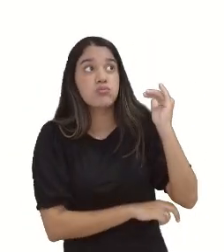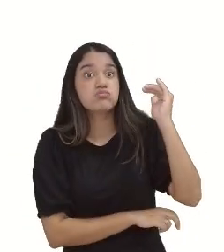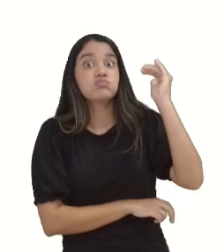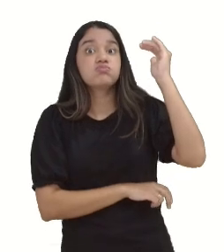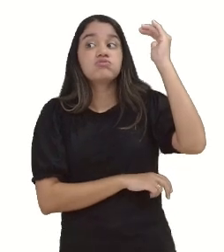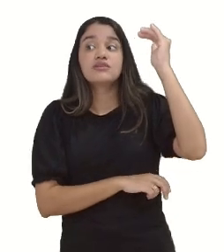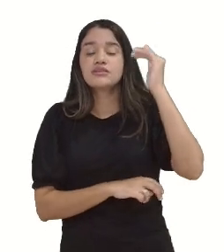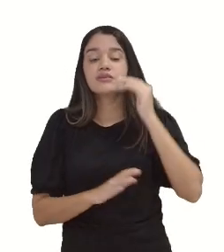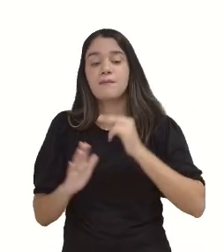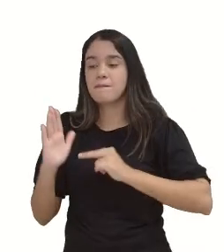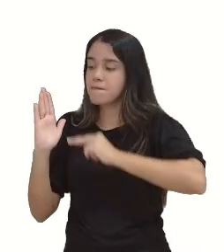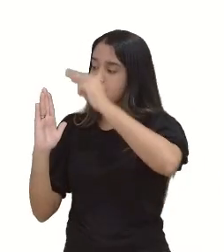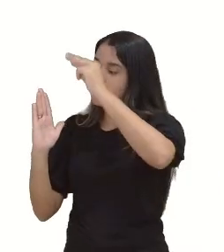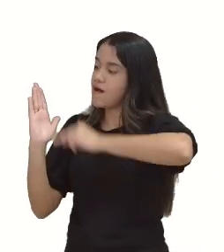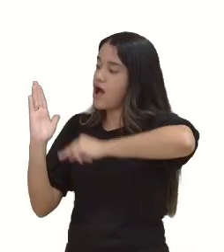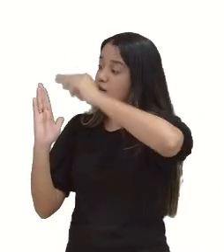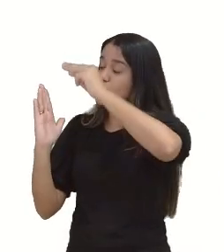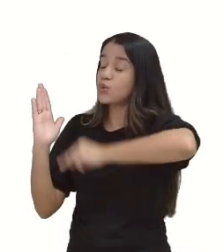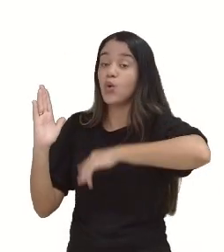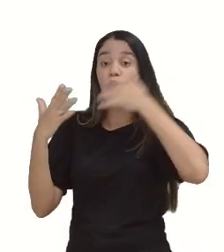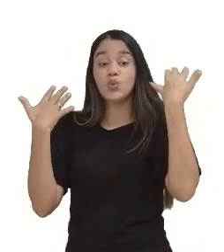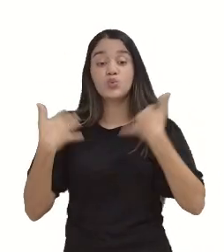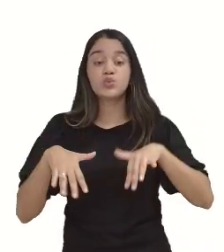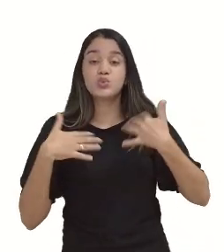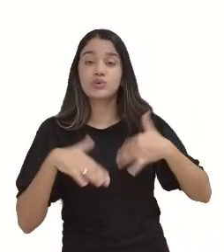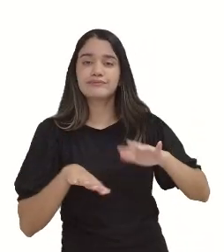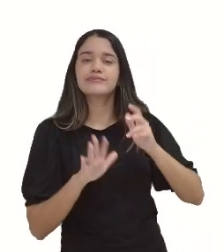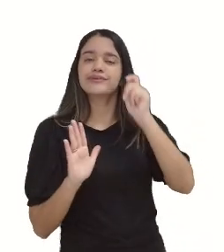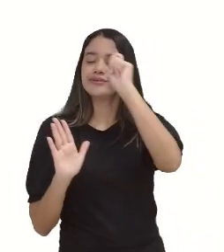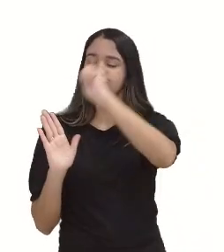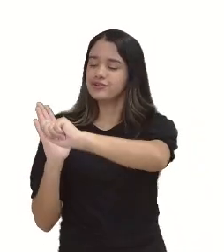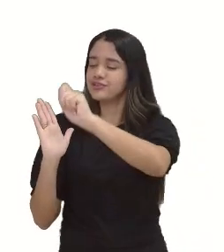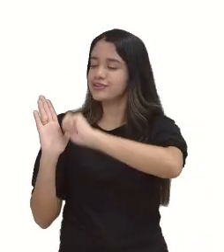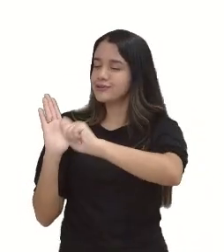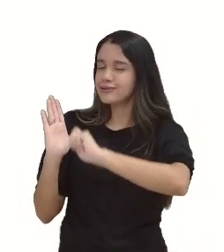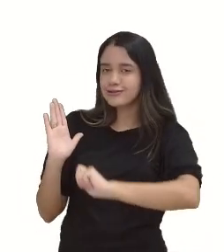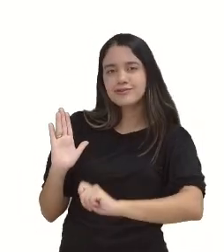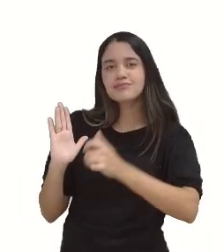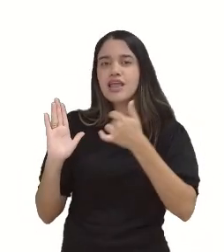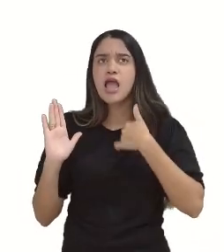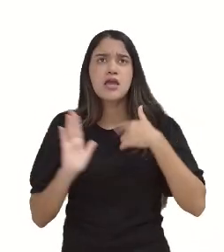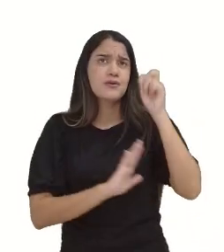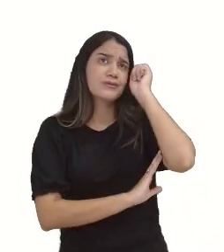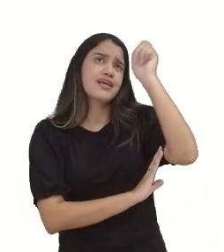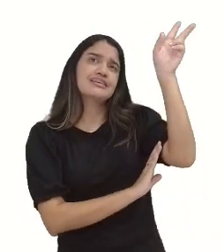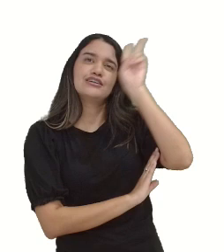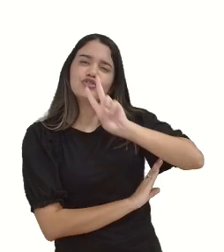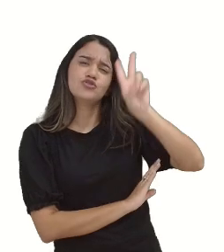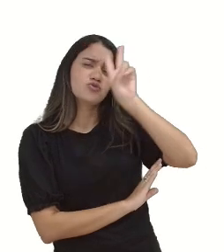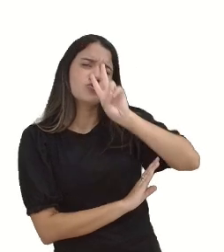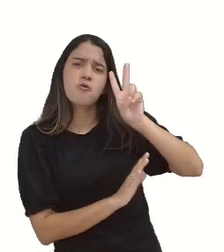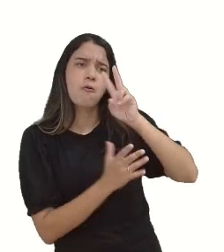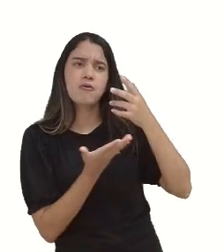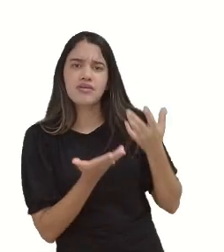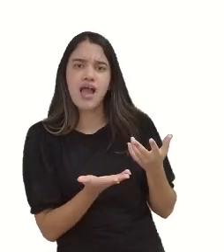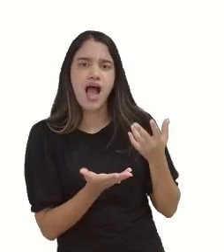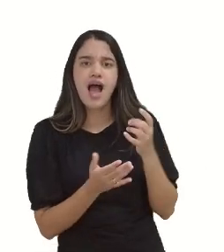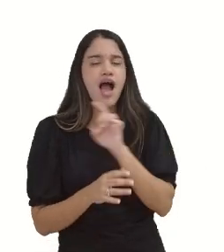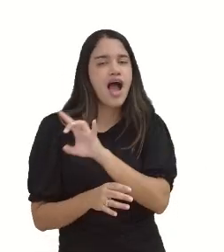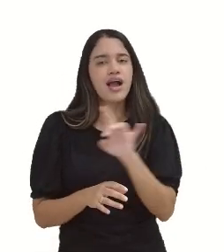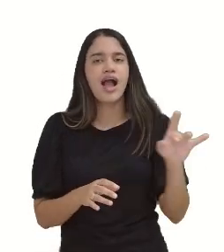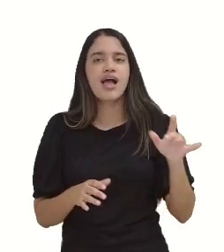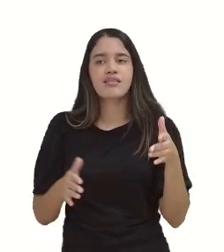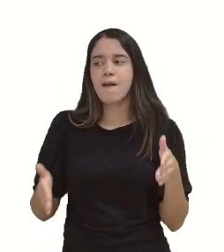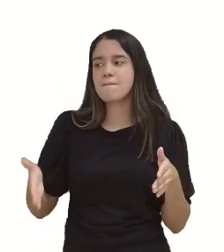casa. Enquanto ele escrevia, eu inventava histórias sobre cada pedaço